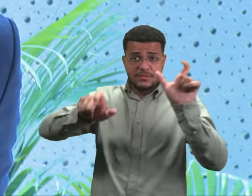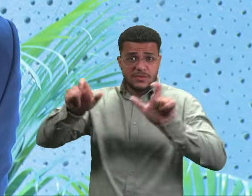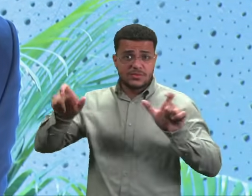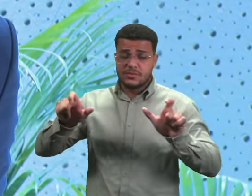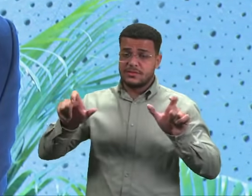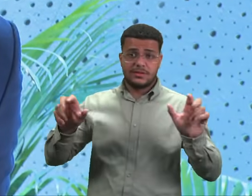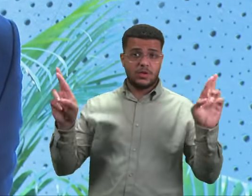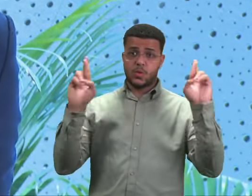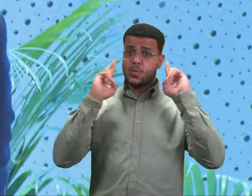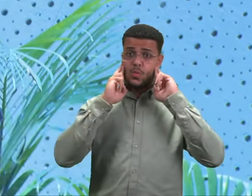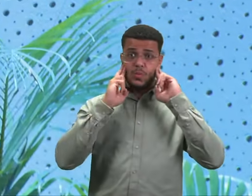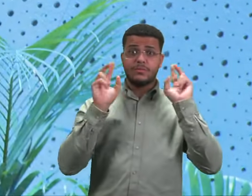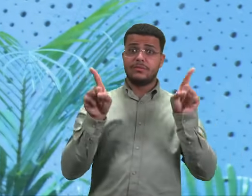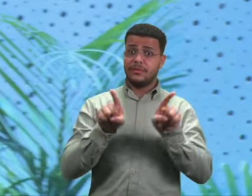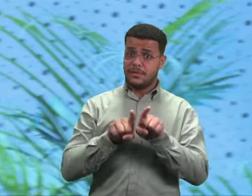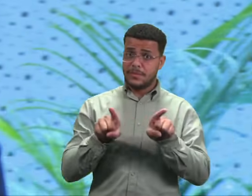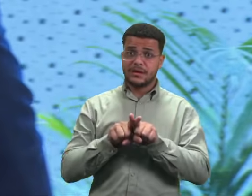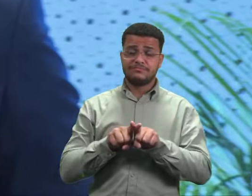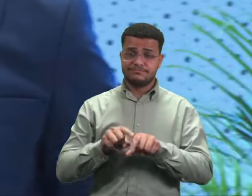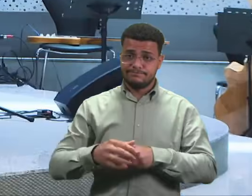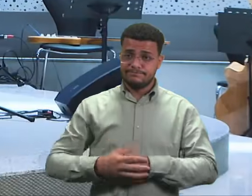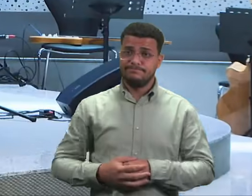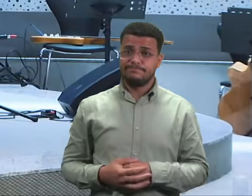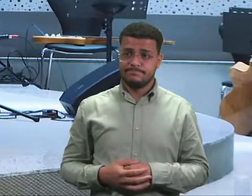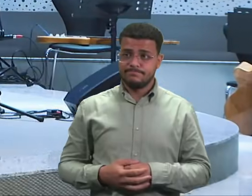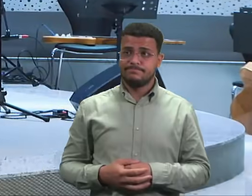ouvirão este sermão.